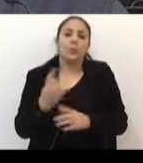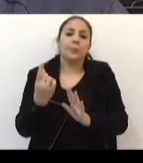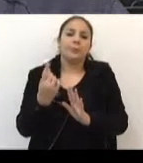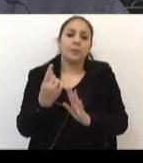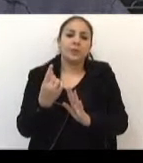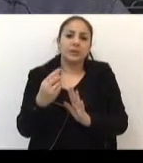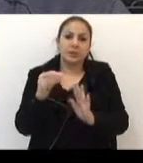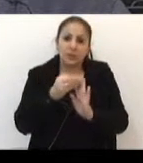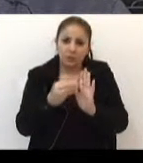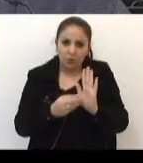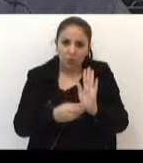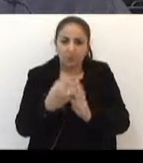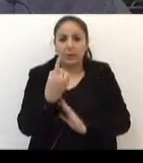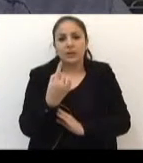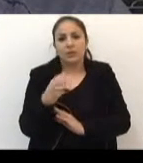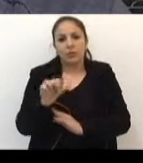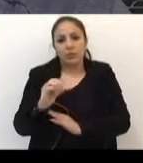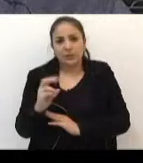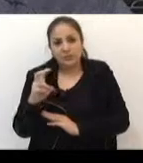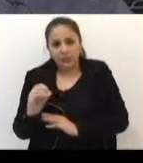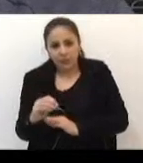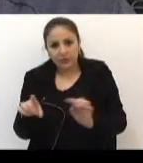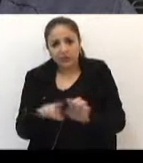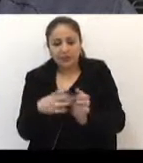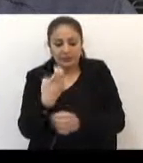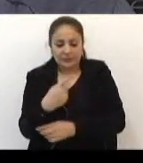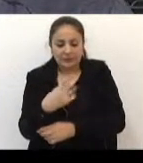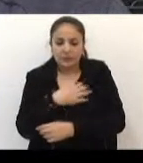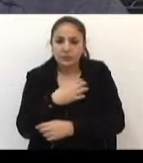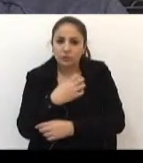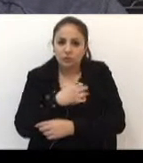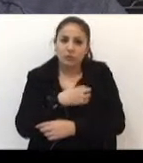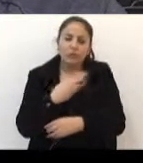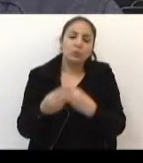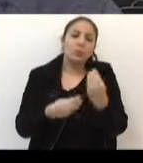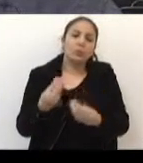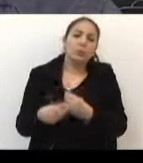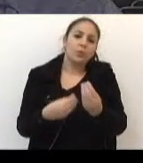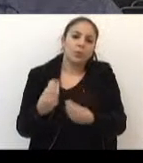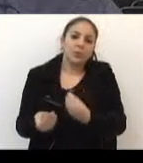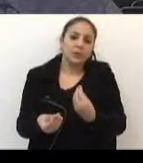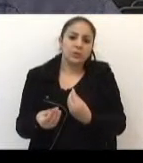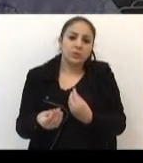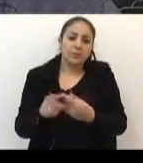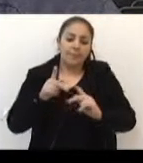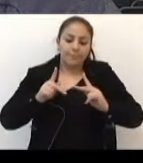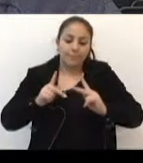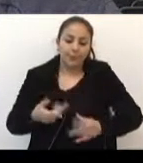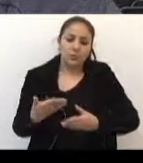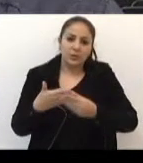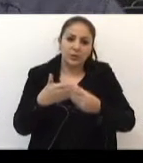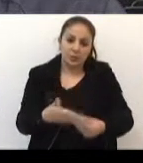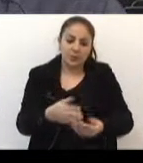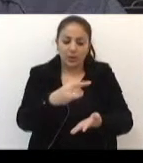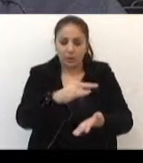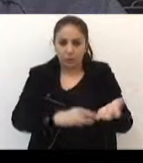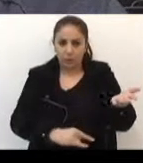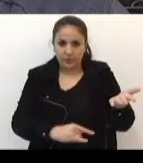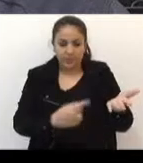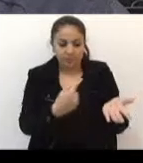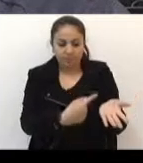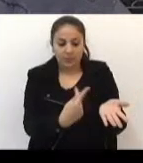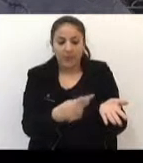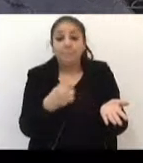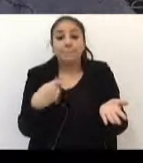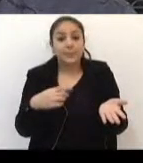e dessa forma quando o empreendedor ou até a pessoa que for encaminhar a documentação, ela